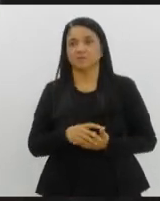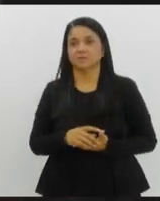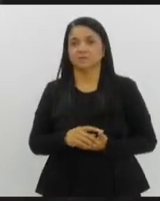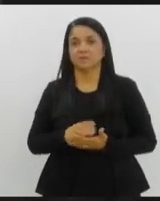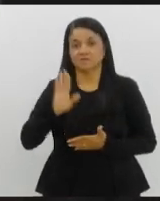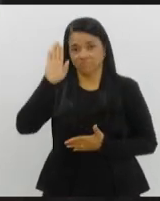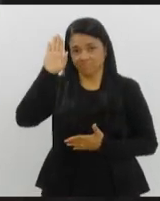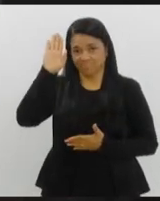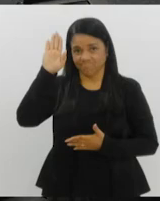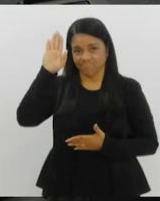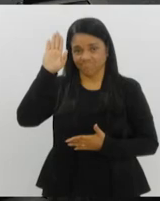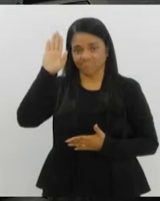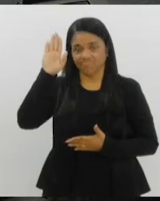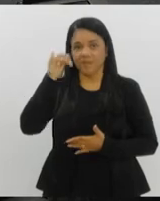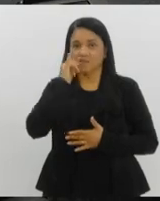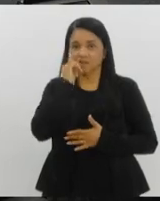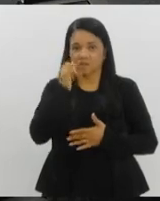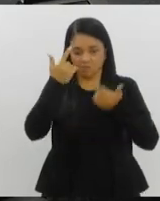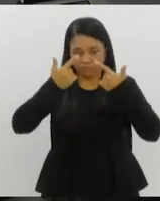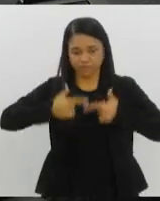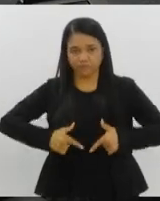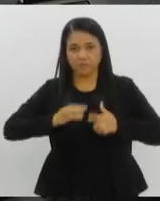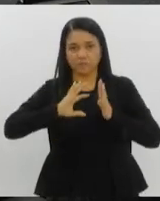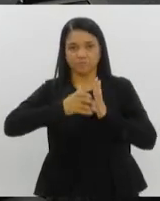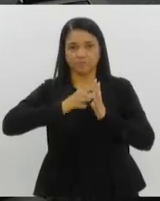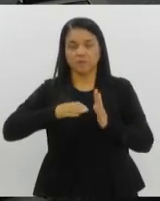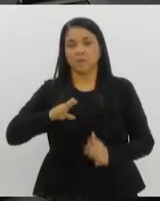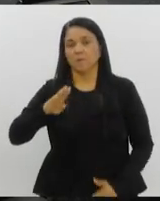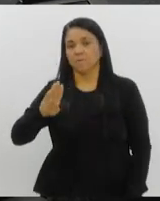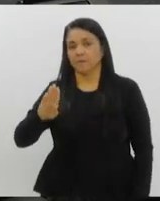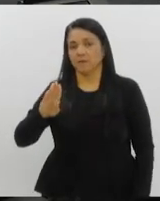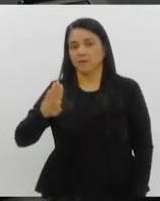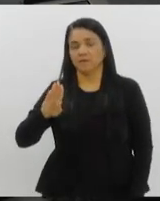declarar abstenção da bancada do PCdoB. Abstenção da bancada do PCdoB.